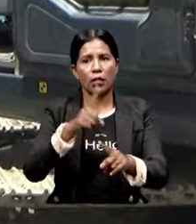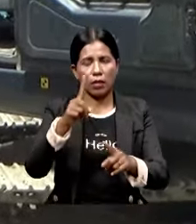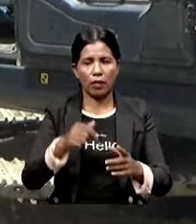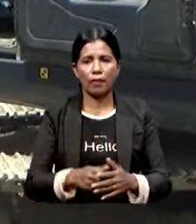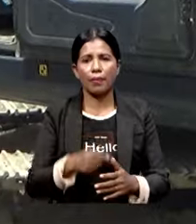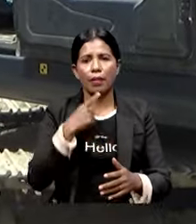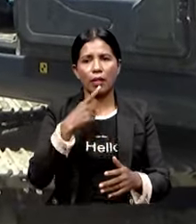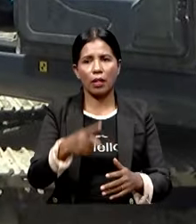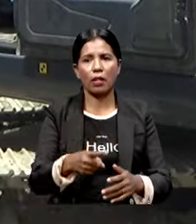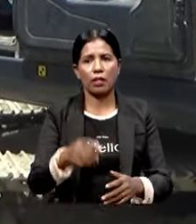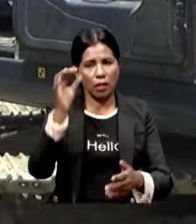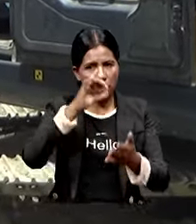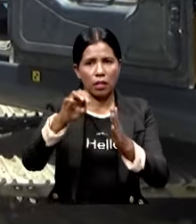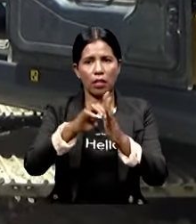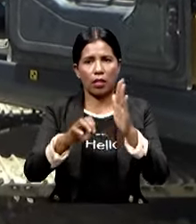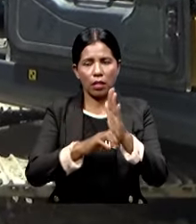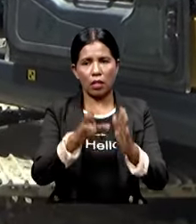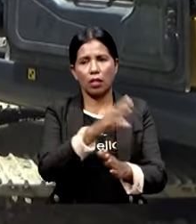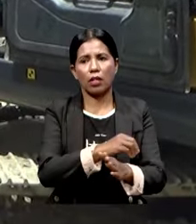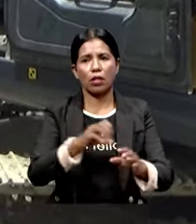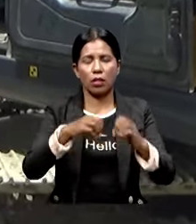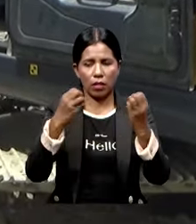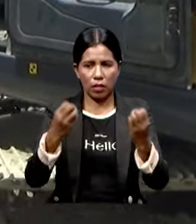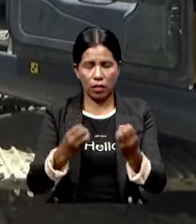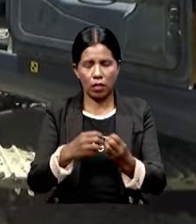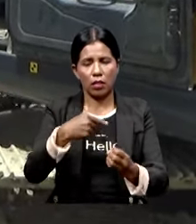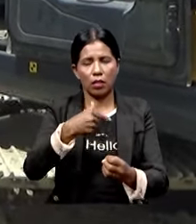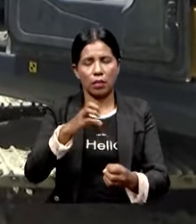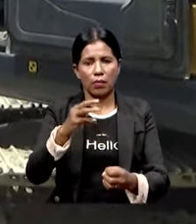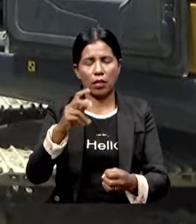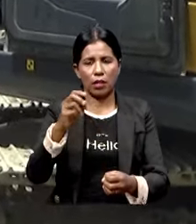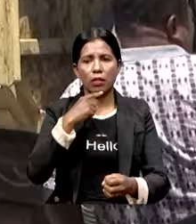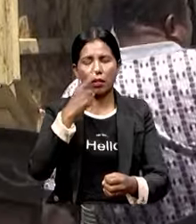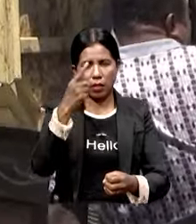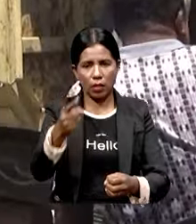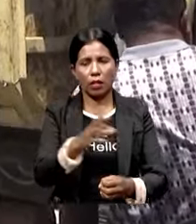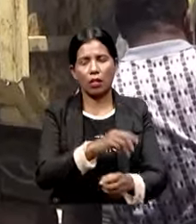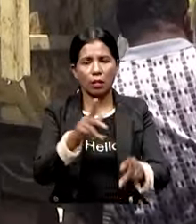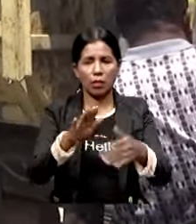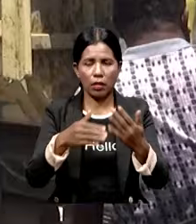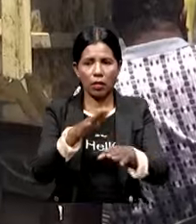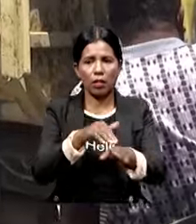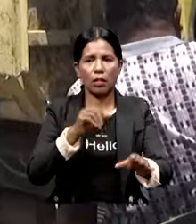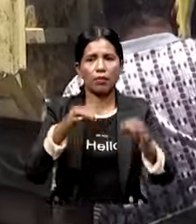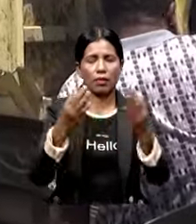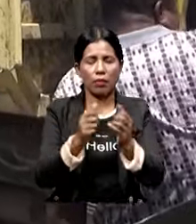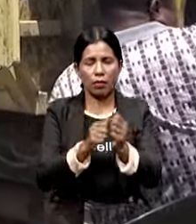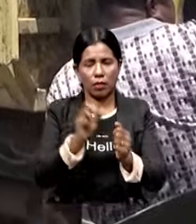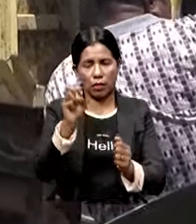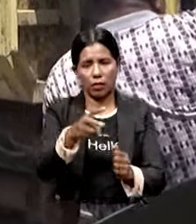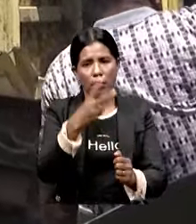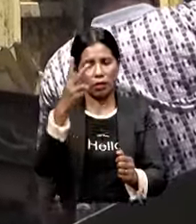tamba lamentação né, secretário de Estado Assunto Toponímia na Organização Urbana Zermano Santa Britis Dias Chateten, comunidade afetada uma cá em São Recinto